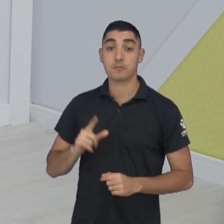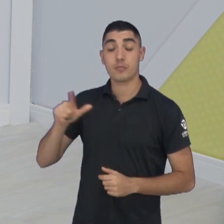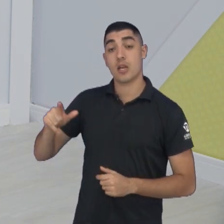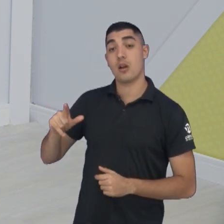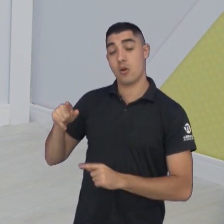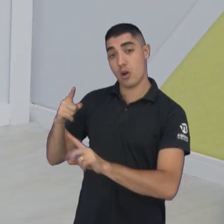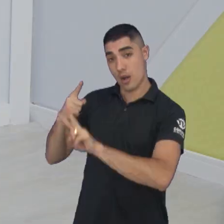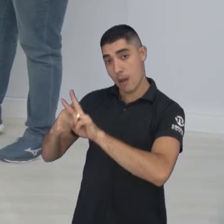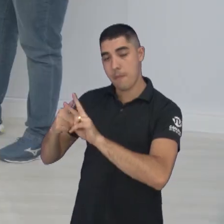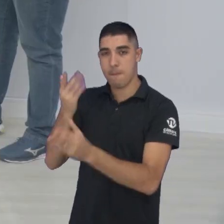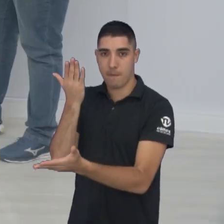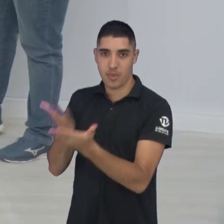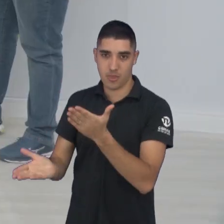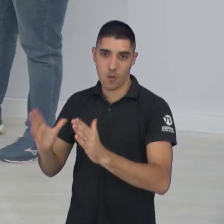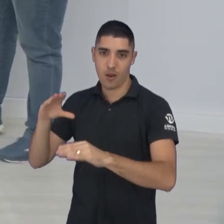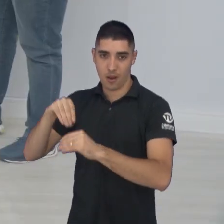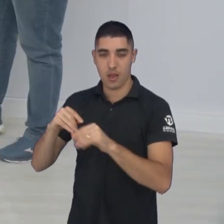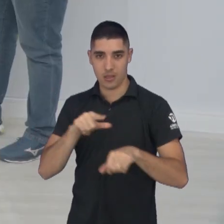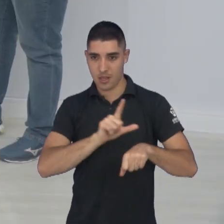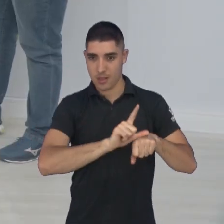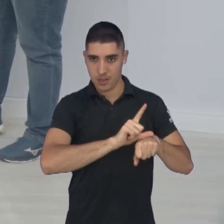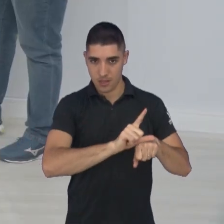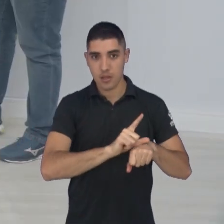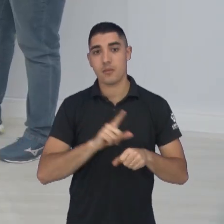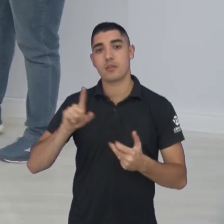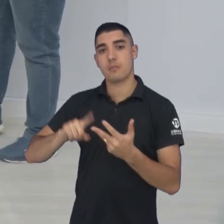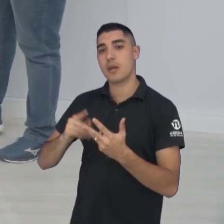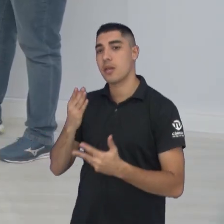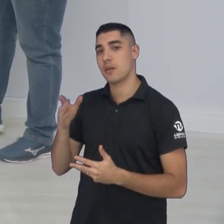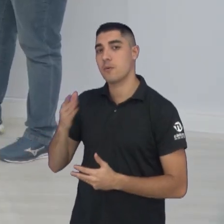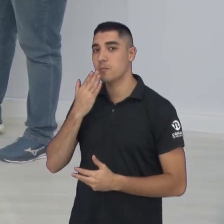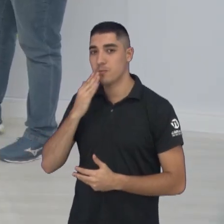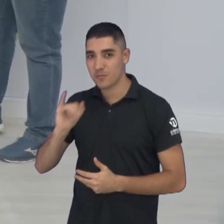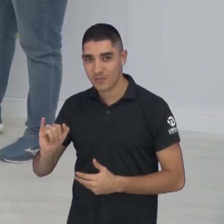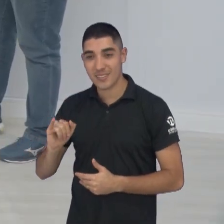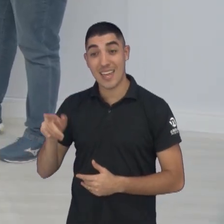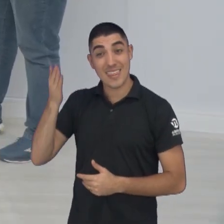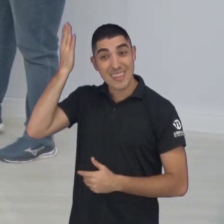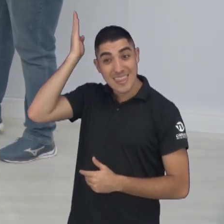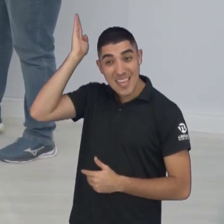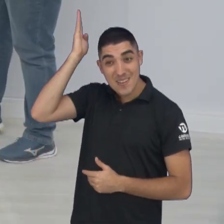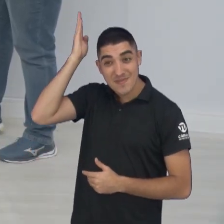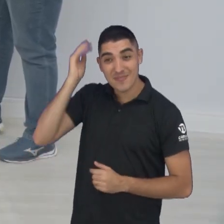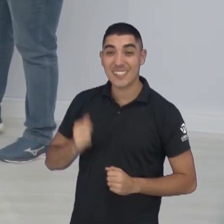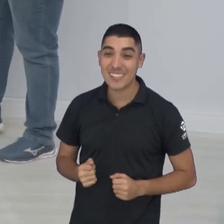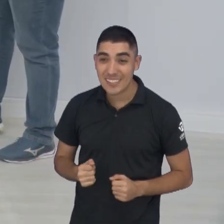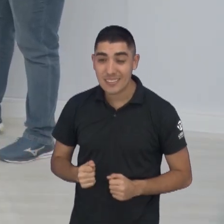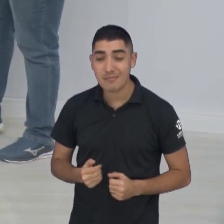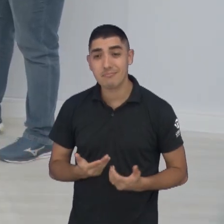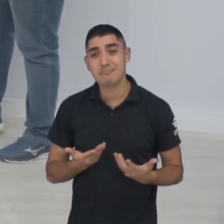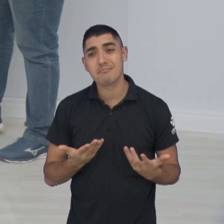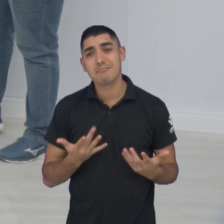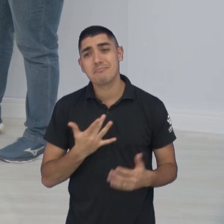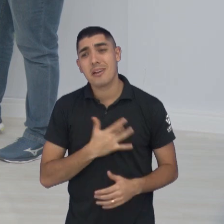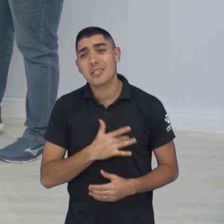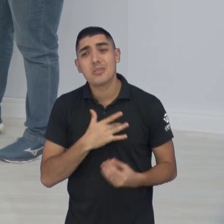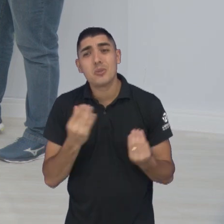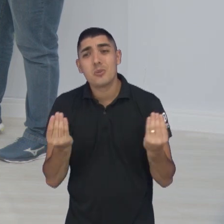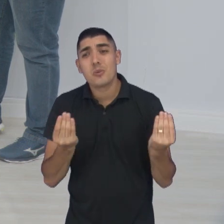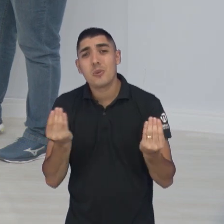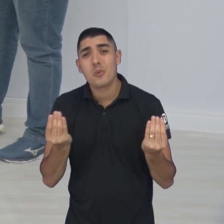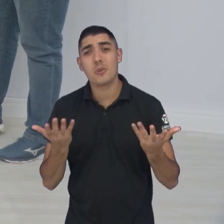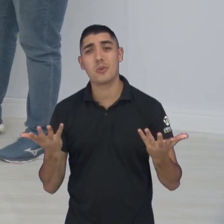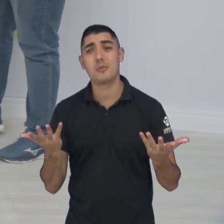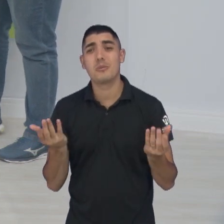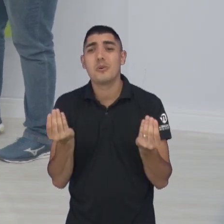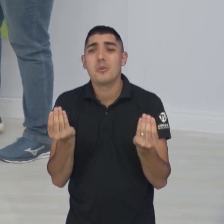casa pro Linense 2-1. Primavera goleou o Monte Azul, que vai cair. Taubaté... Tadinho, gente, como é que faz? Como é que faz?